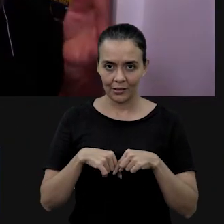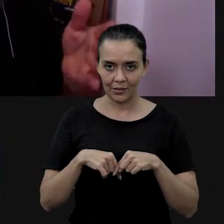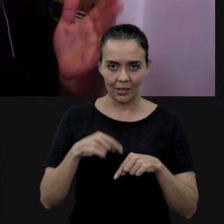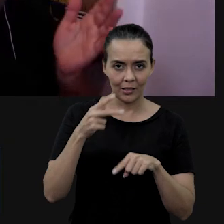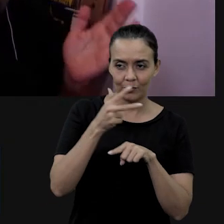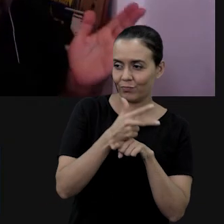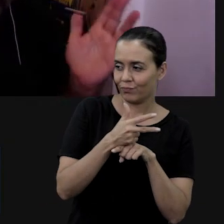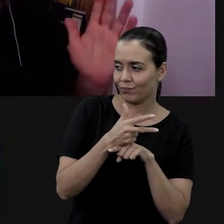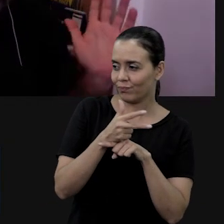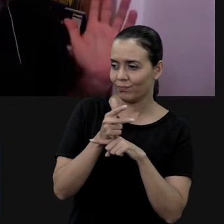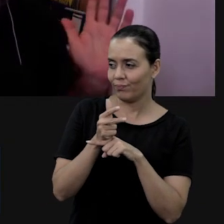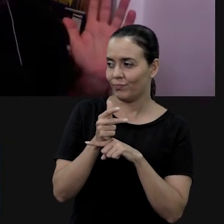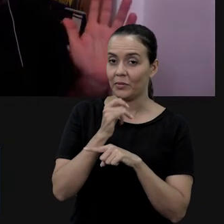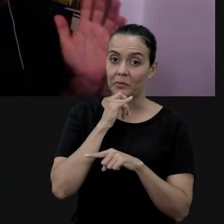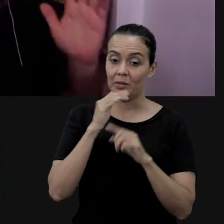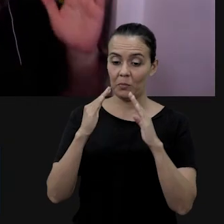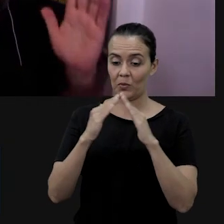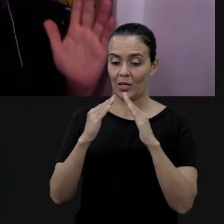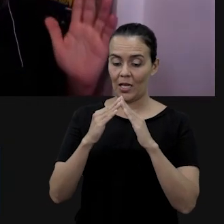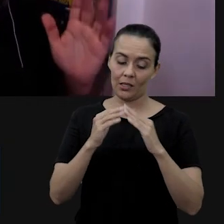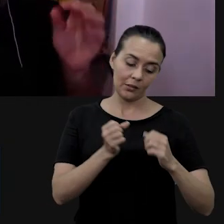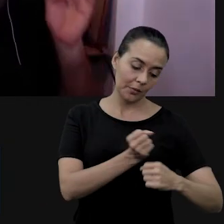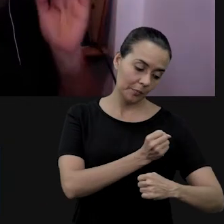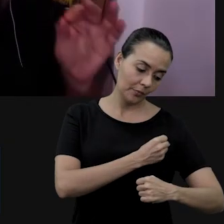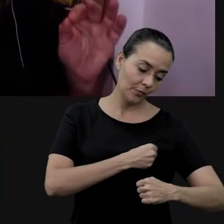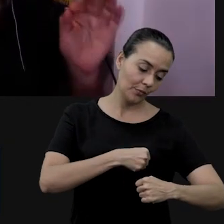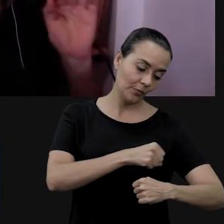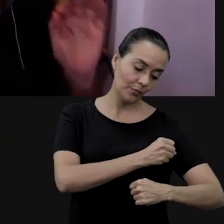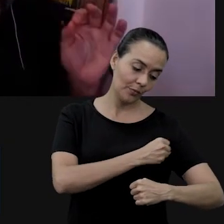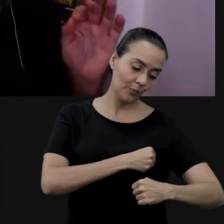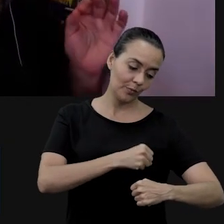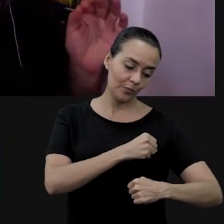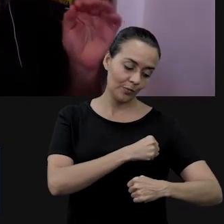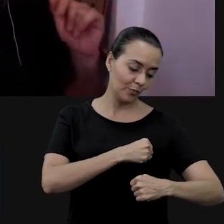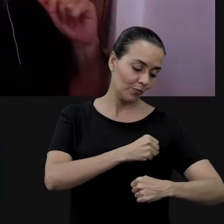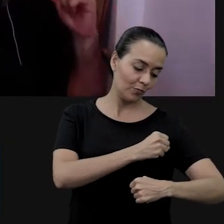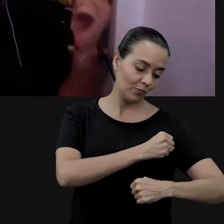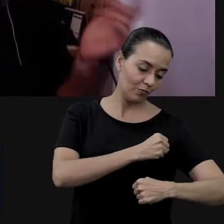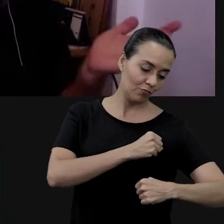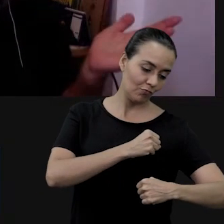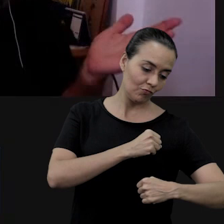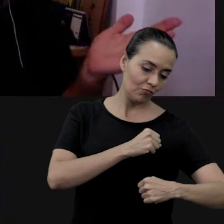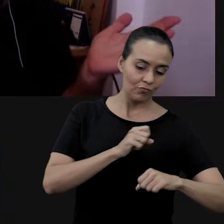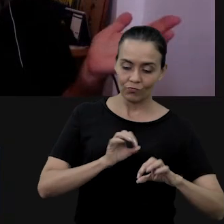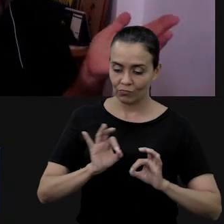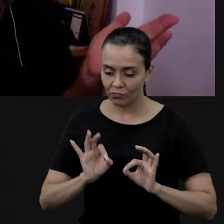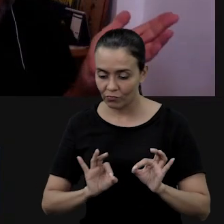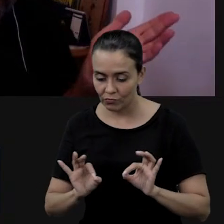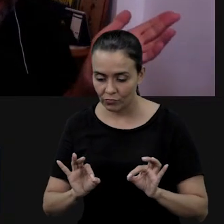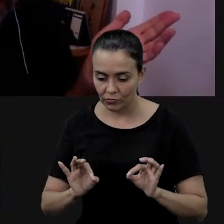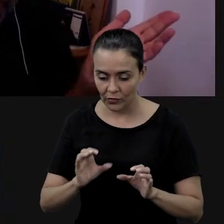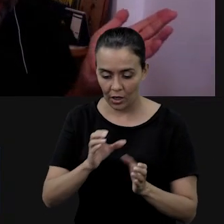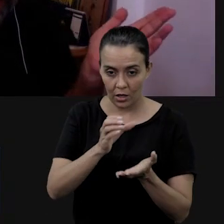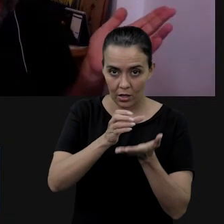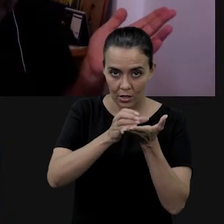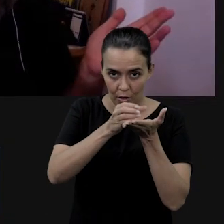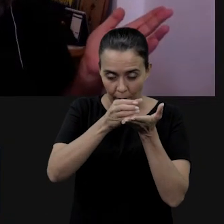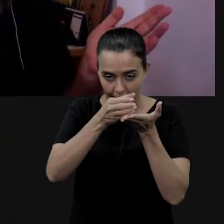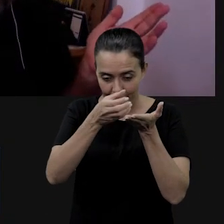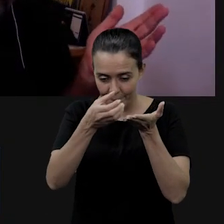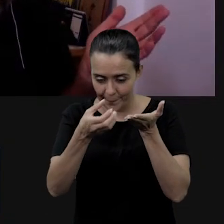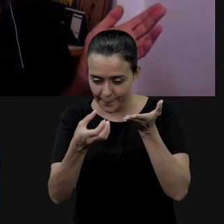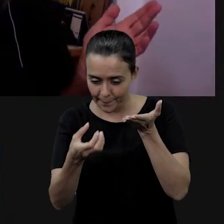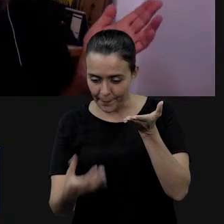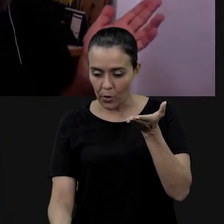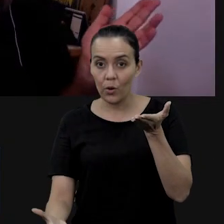da pessoa sozinha em casa, solitária naquele momento da narrativa, e você ouve um copo